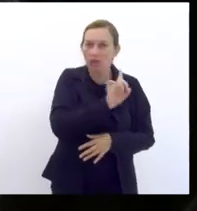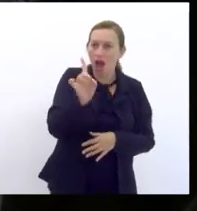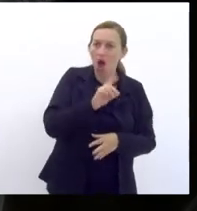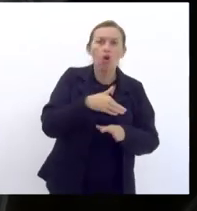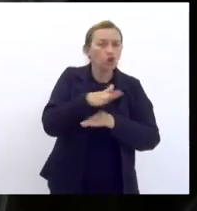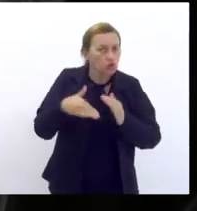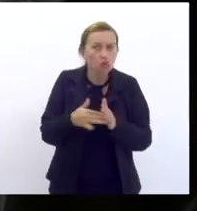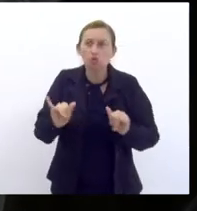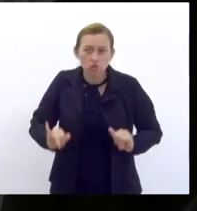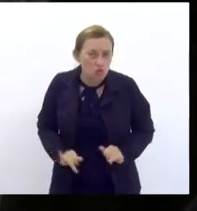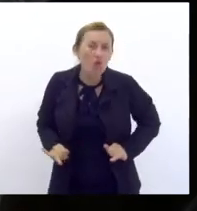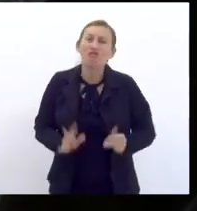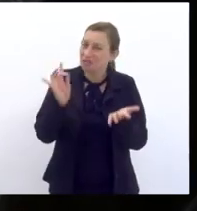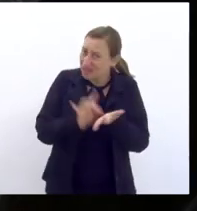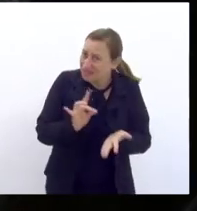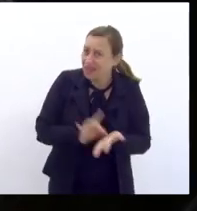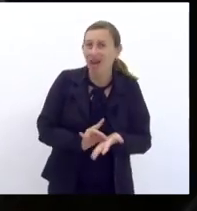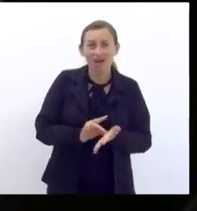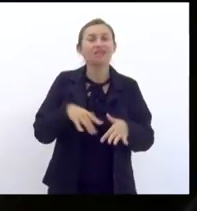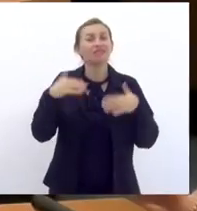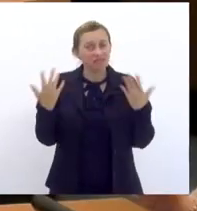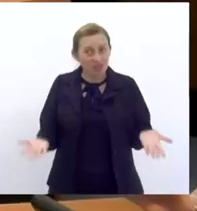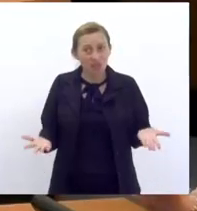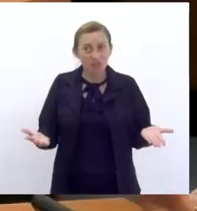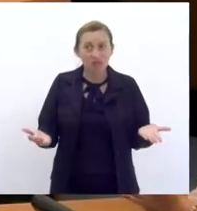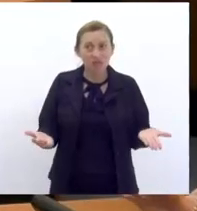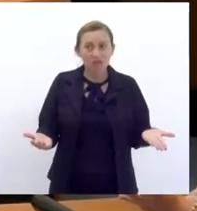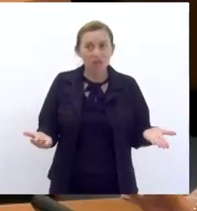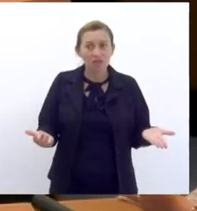Mas é verdade então